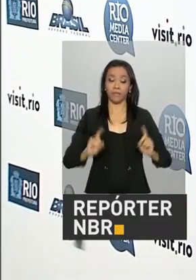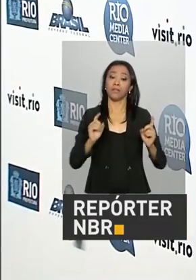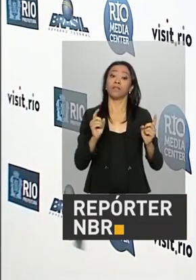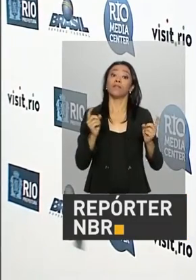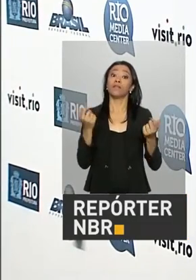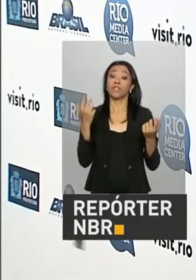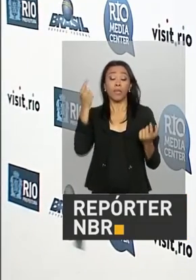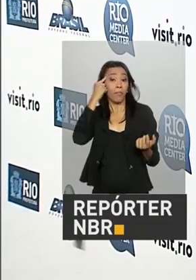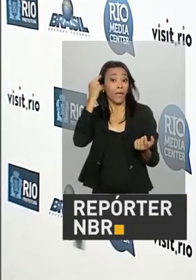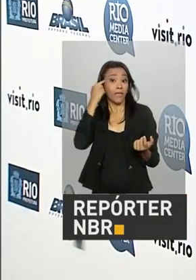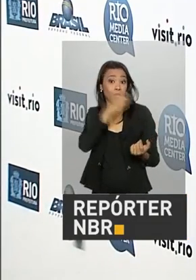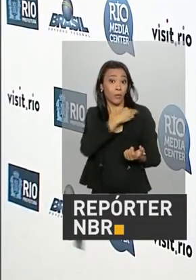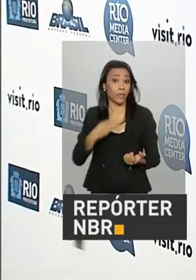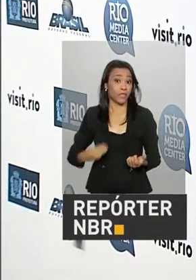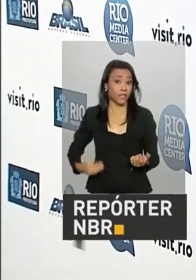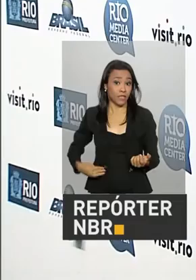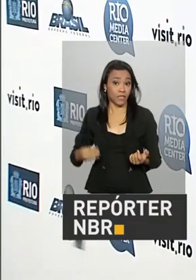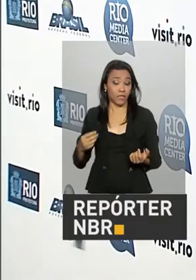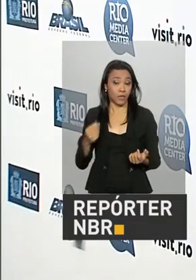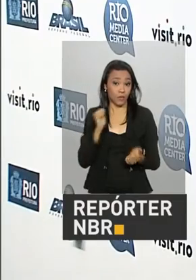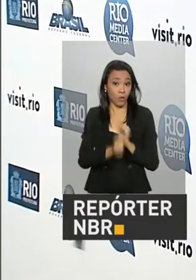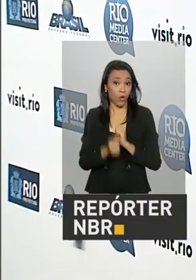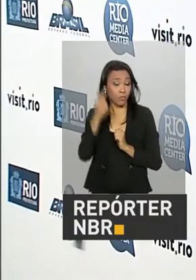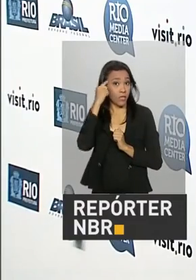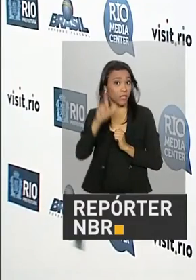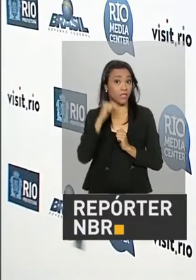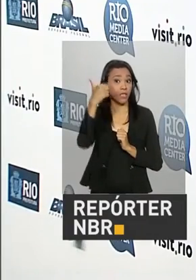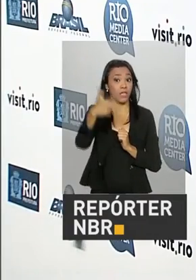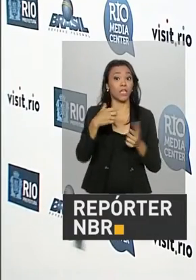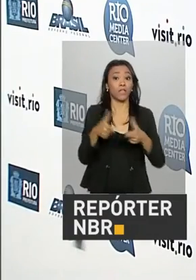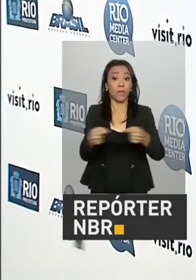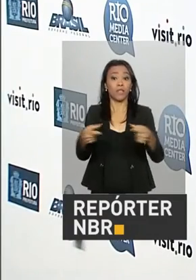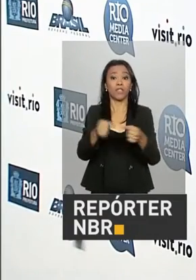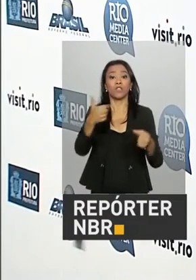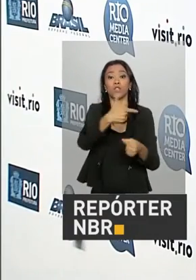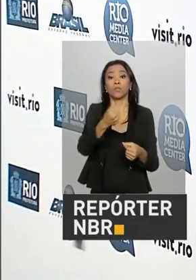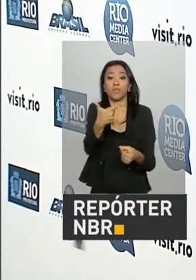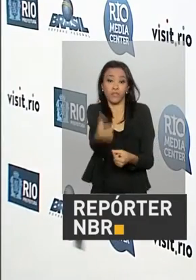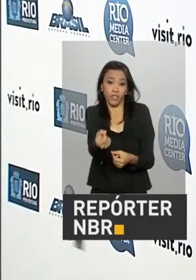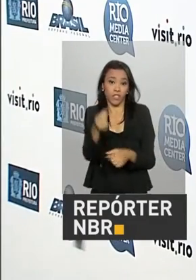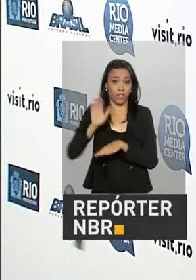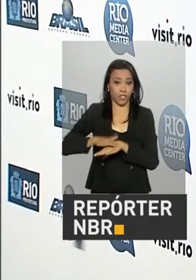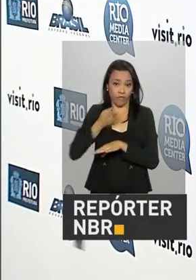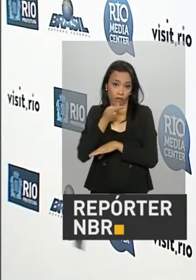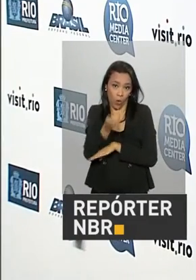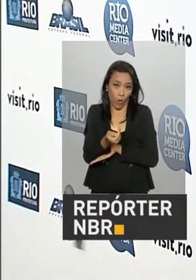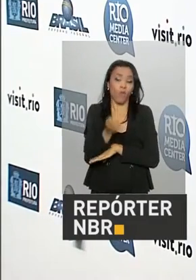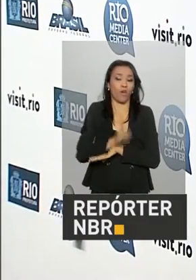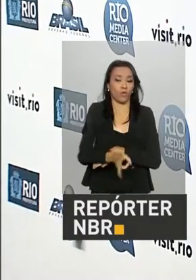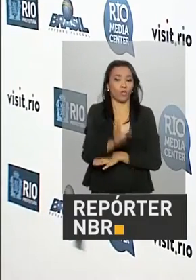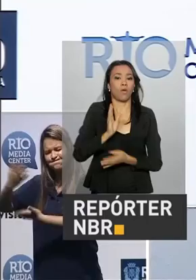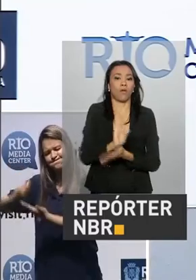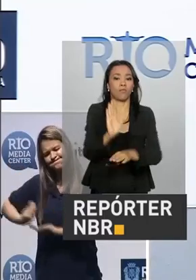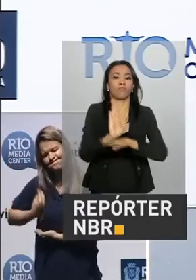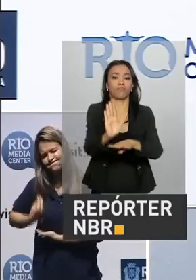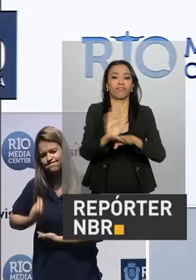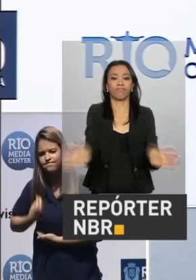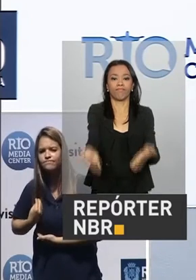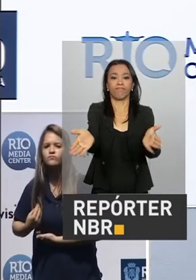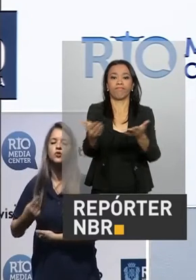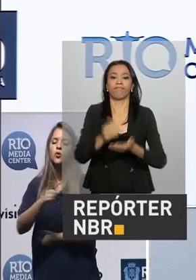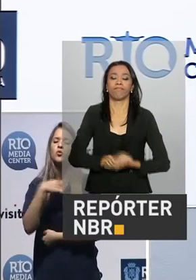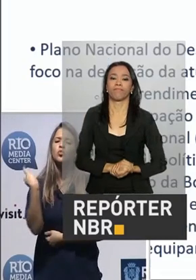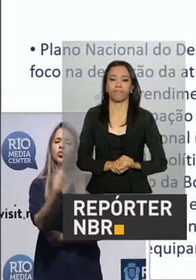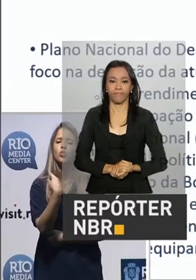já pensa nos jogos de tóquio em 2020 e segundo o ministro leonardo picciani os investimentos vão continuar e nós vamos